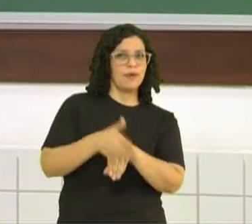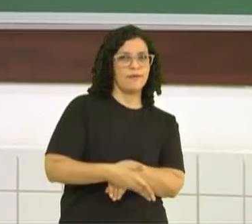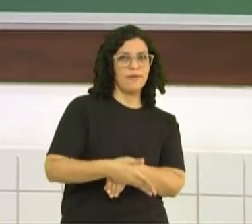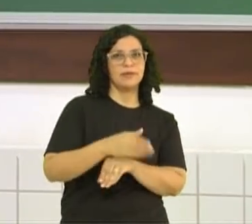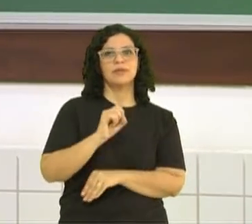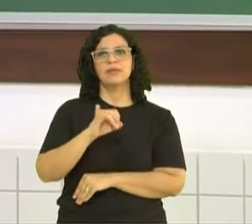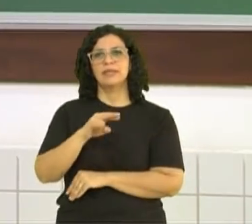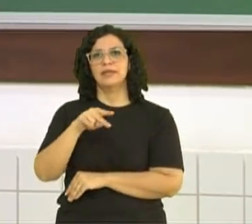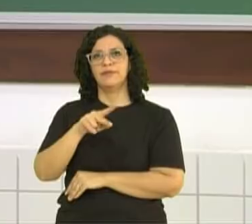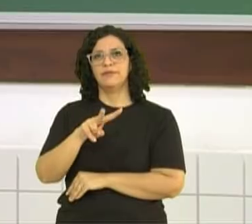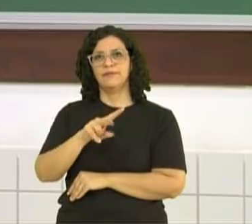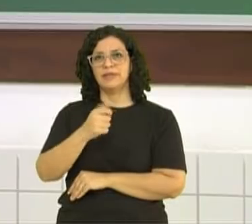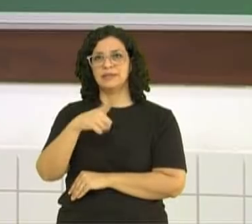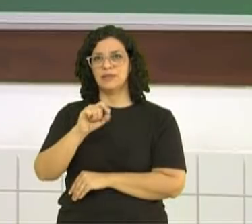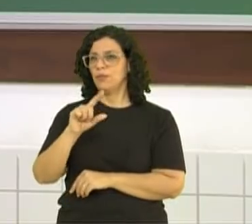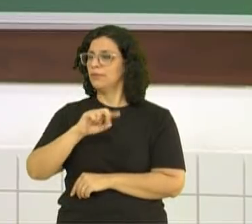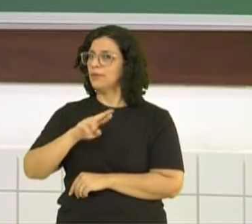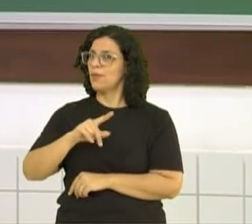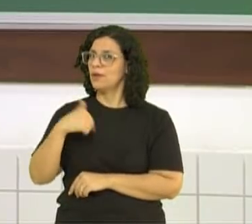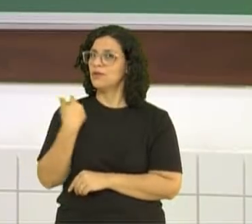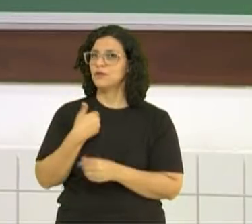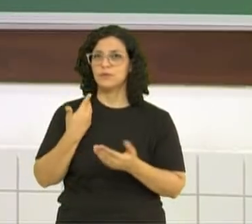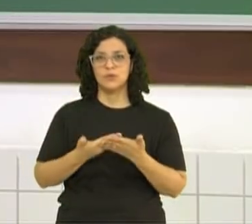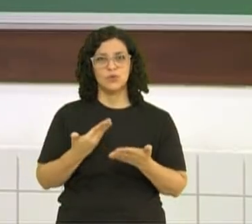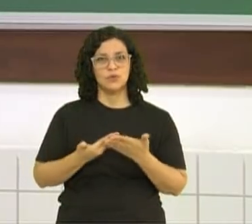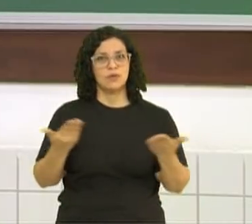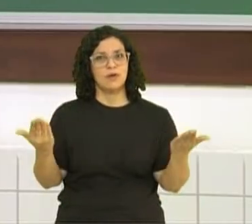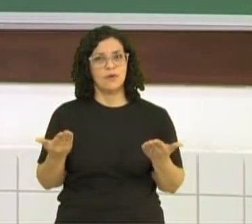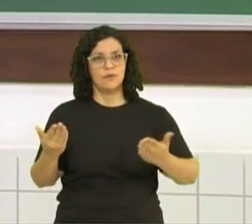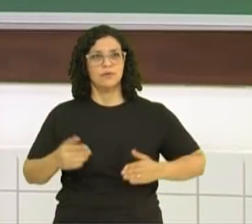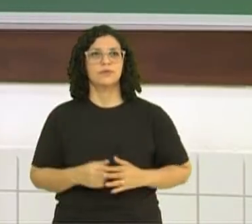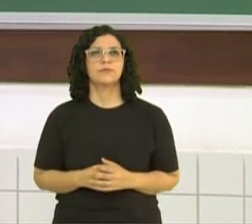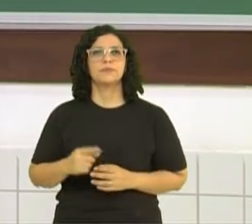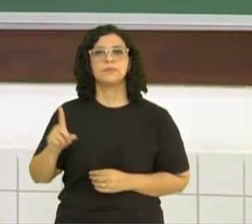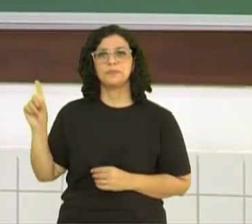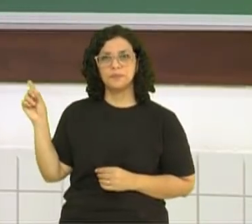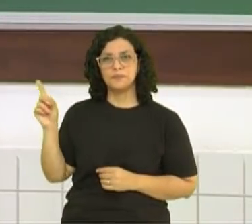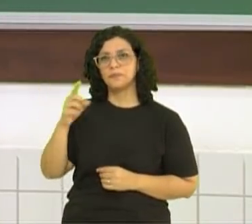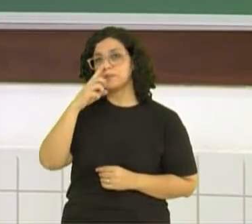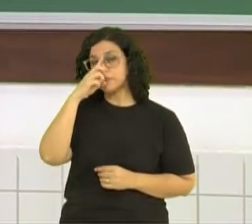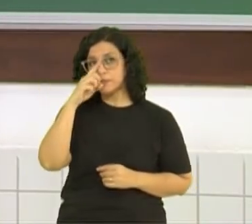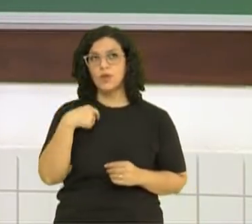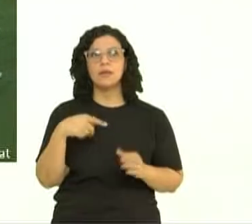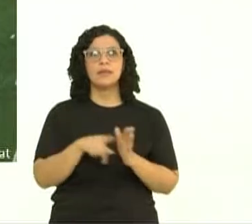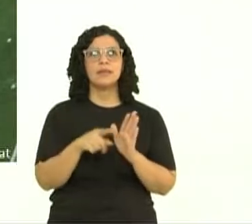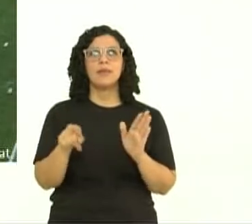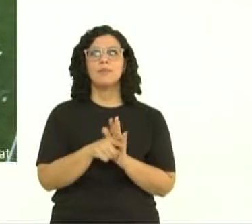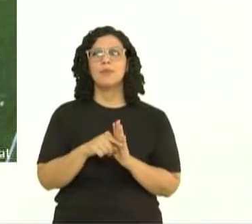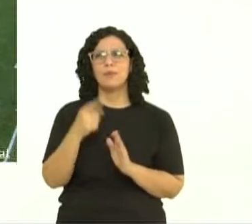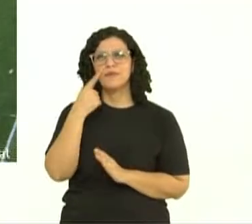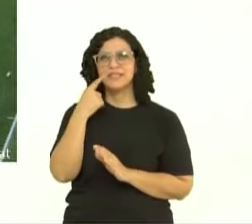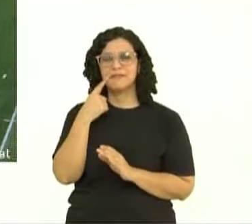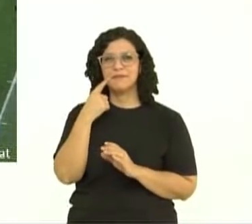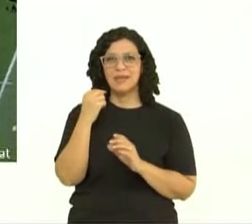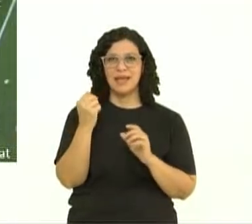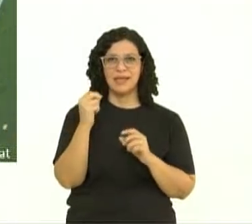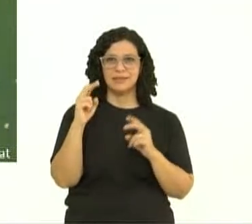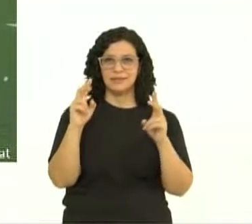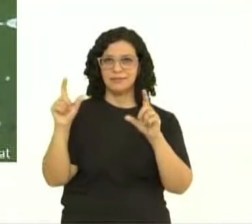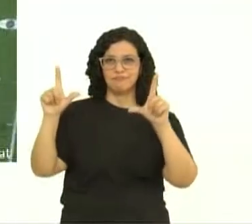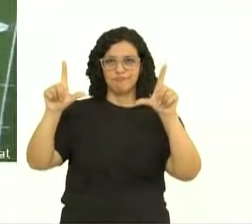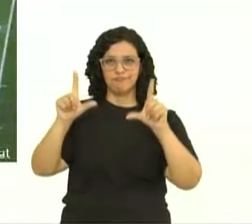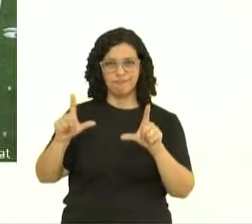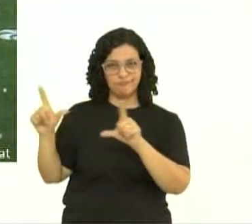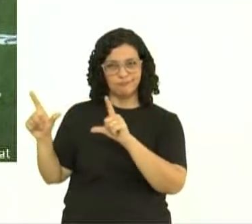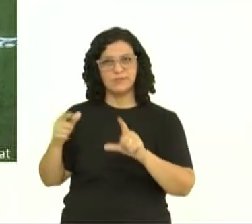dos esportes de invasão que nós vamos estar trabalhando na aula de hoje. Então aqui nessa animação já fica fácil identificarmos, né?